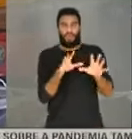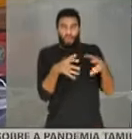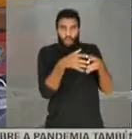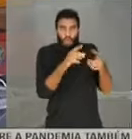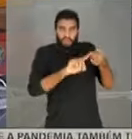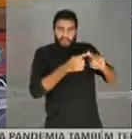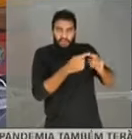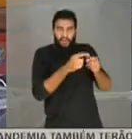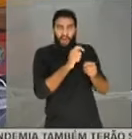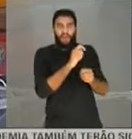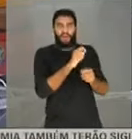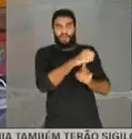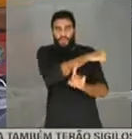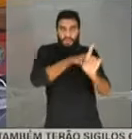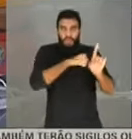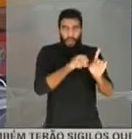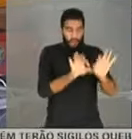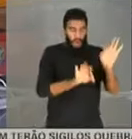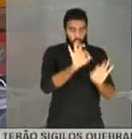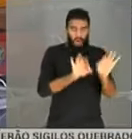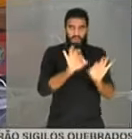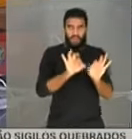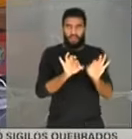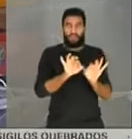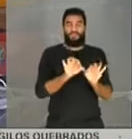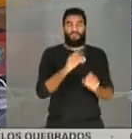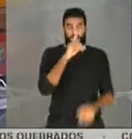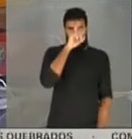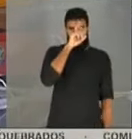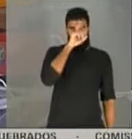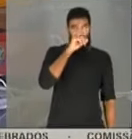sociais para a gestão de hospitais públicos. Veja de novo,